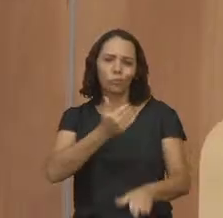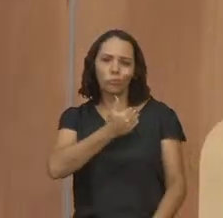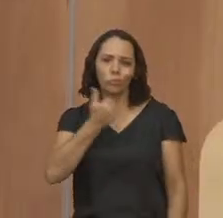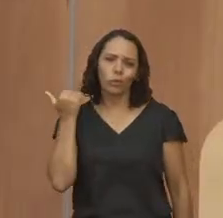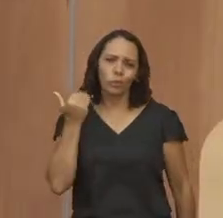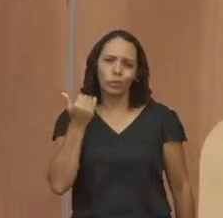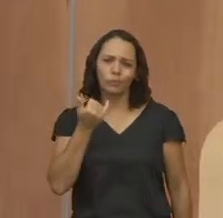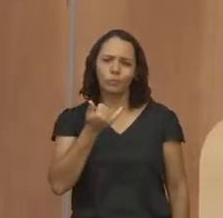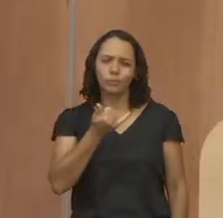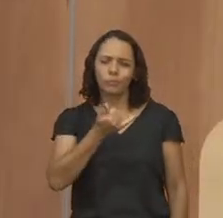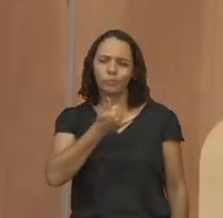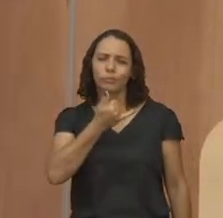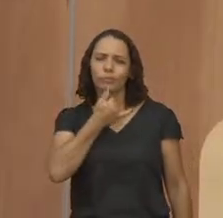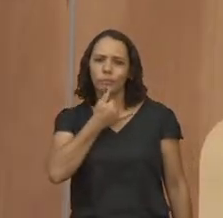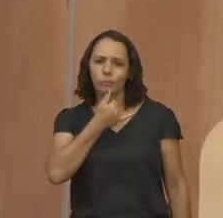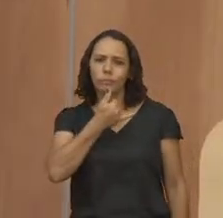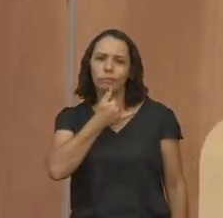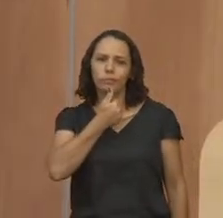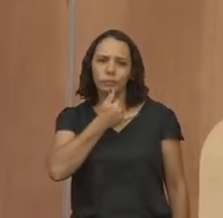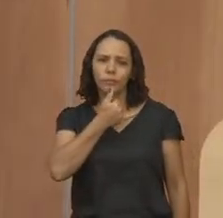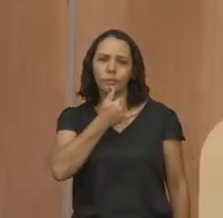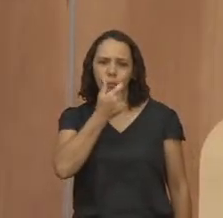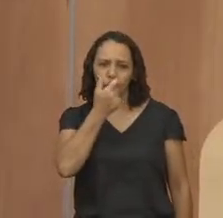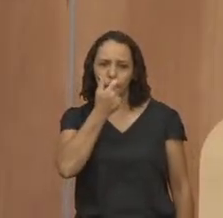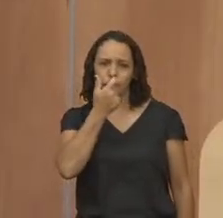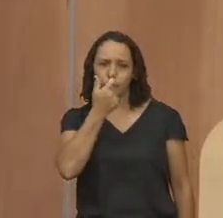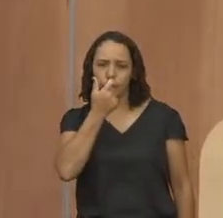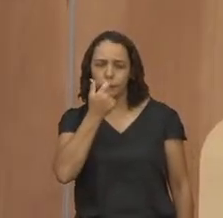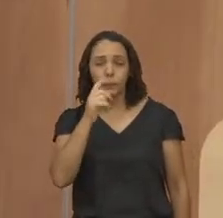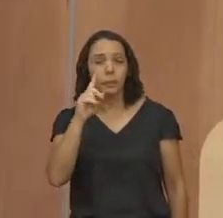tão triste a gente saber que um sonho